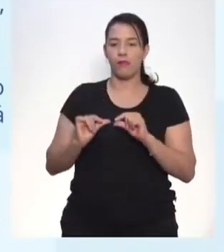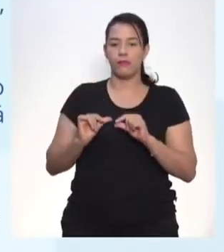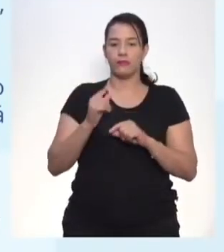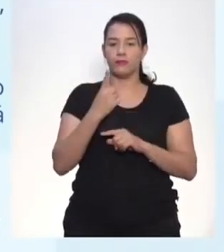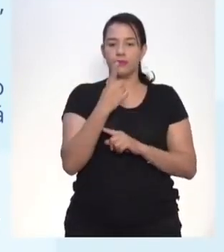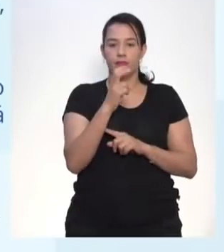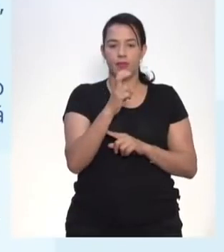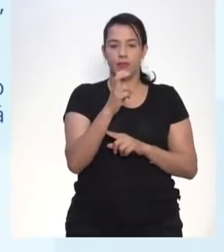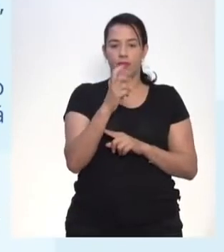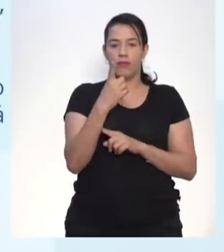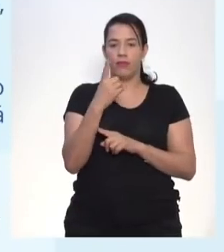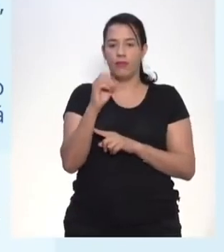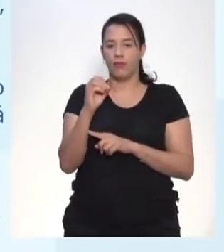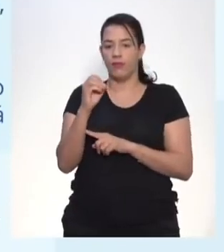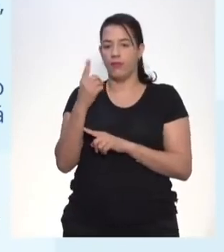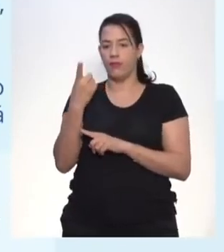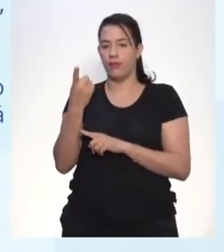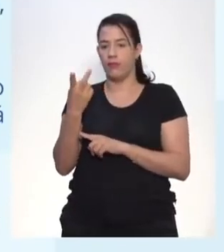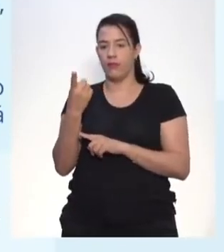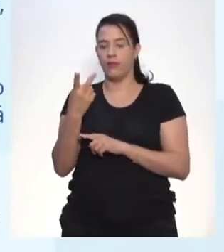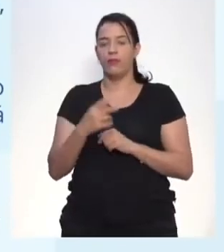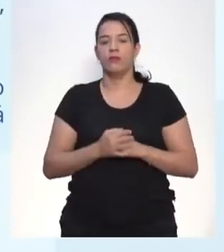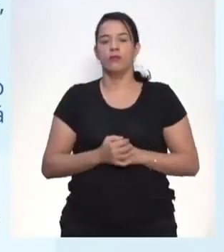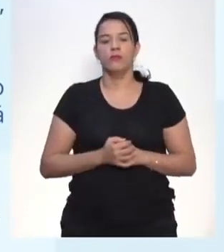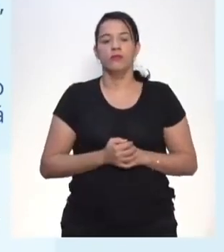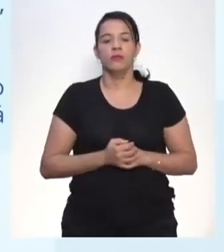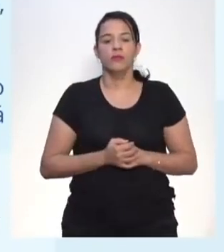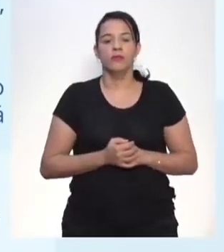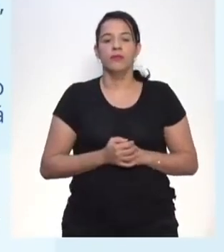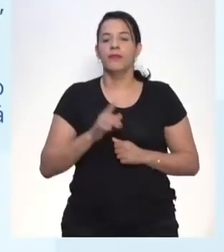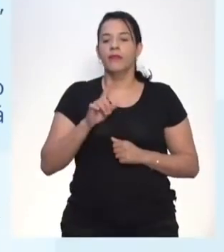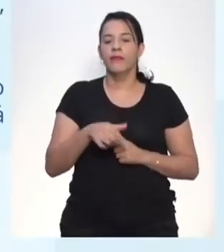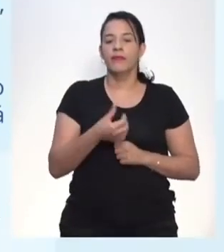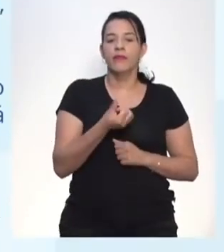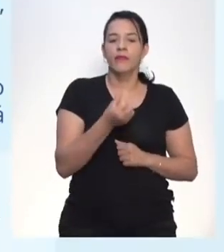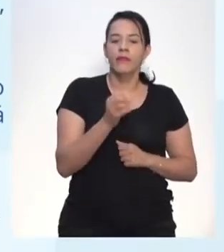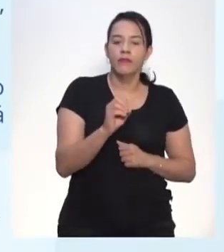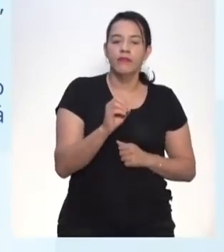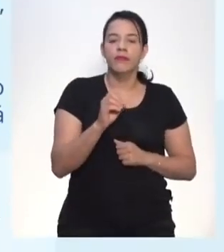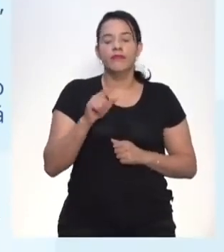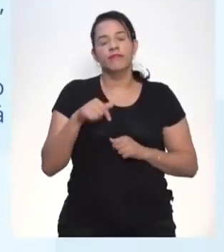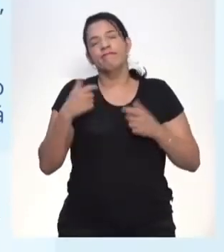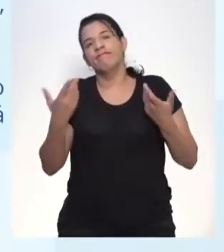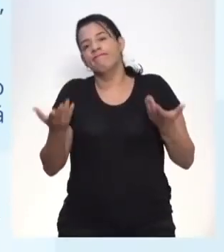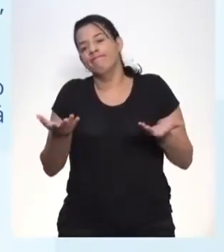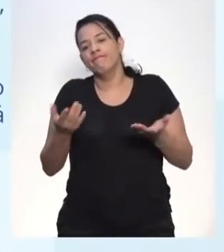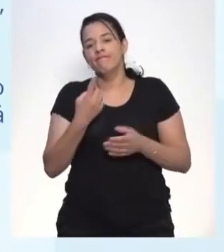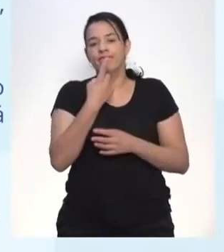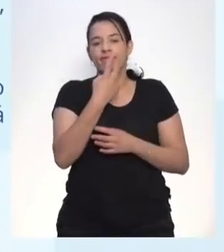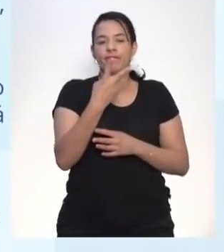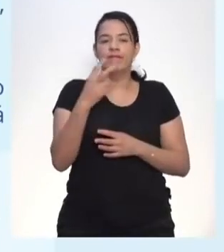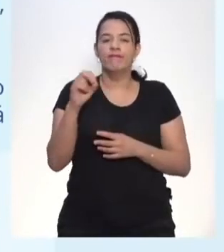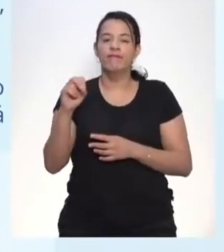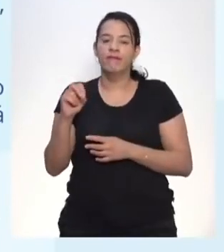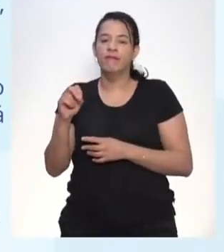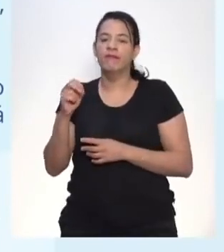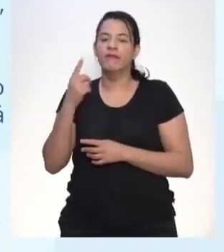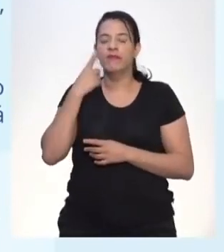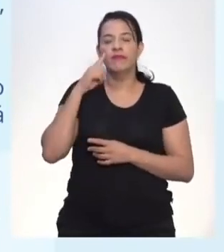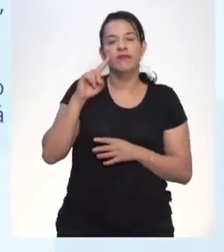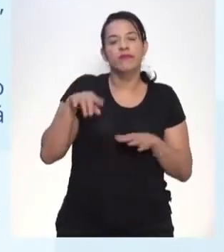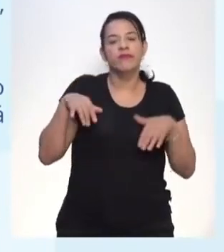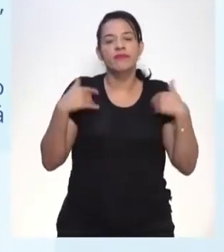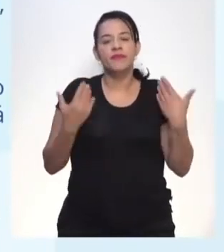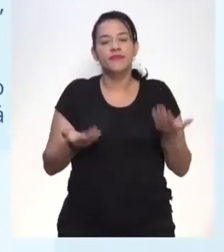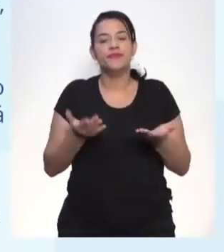múltiplo comum é o 60. Pode acontecer aí o próximo, aí em 120 dias e etc. Mas